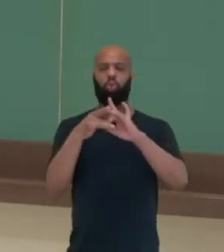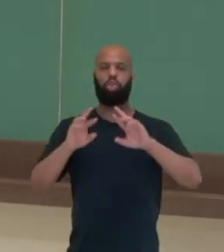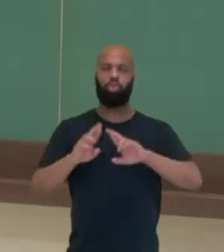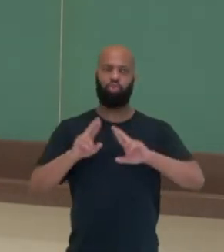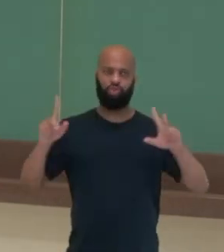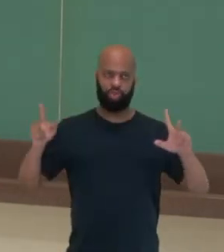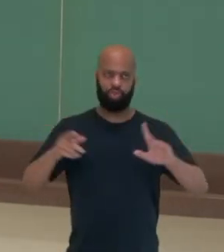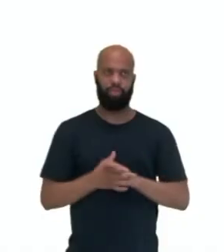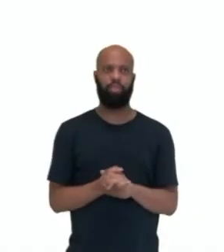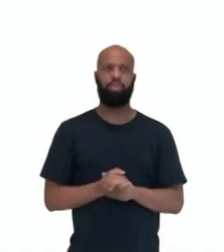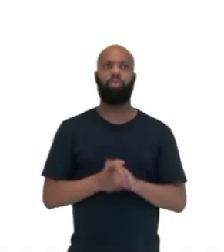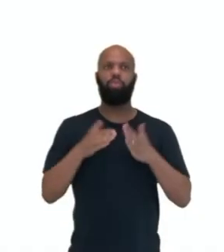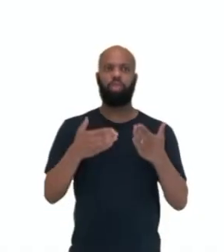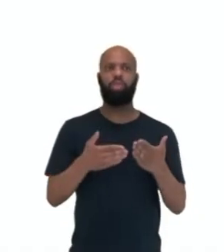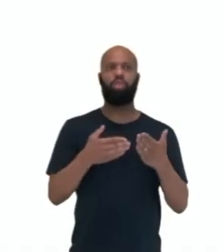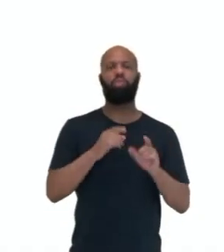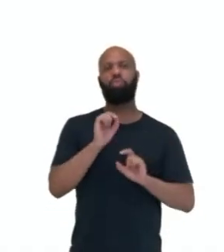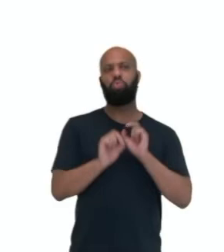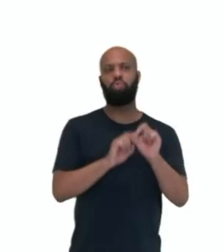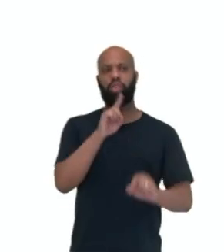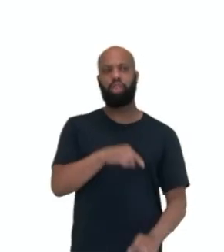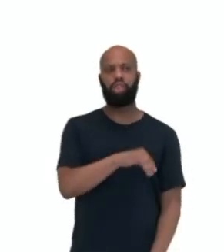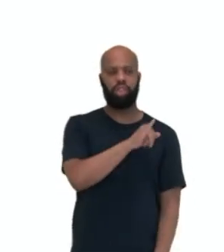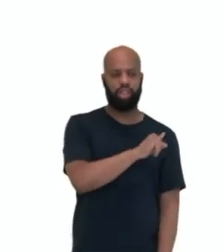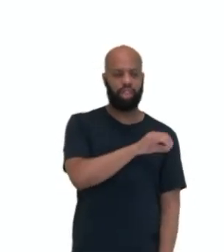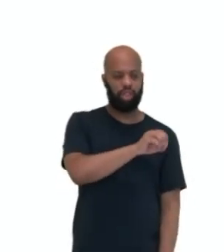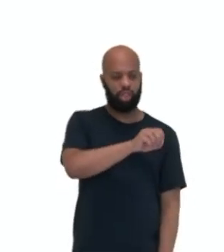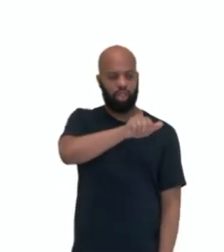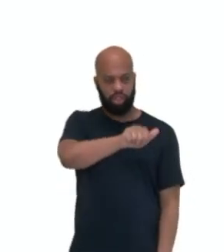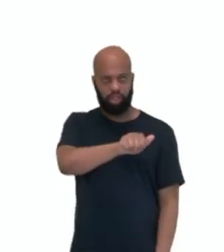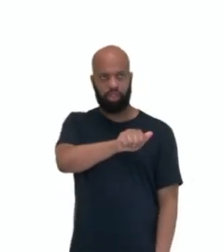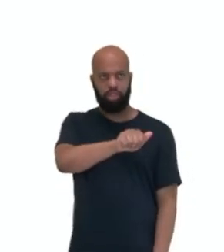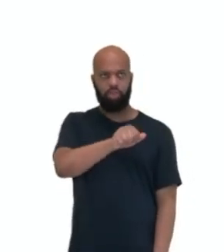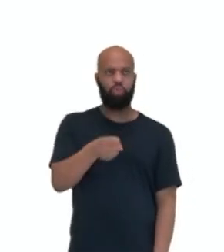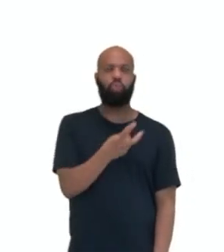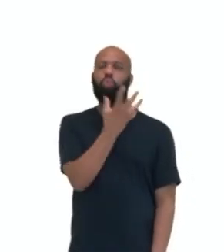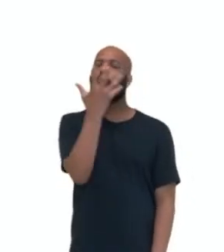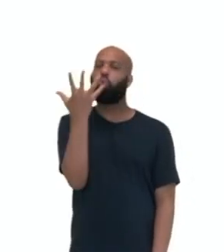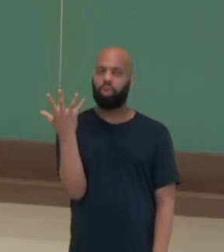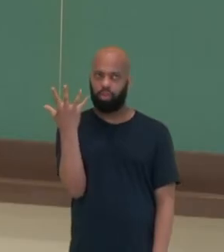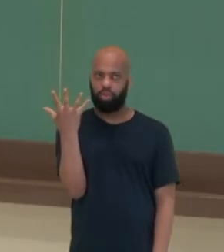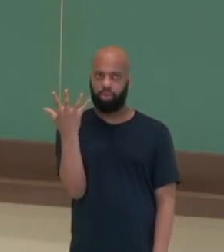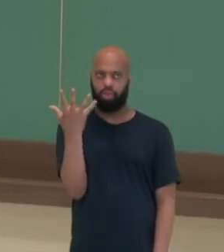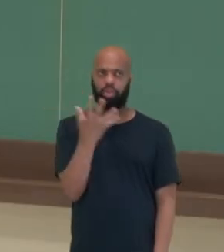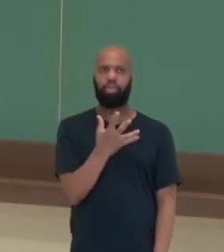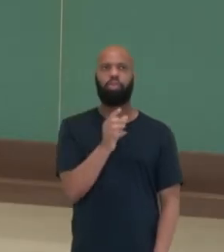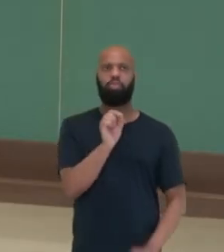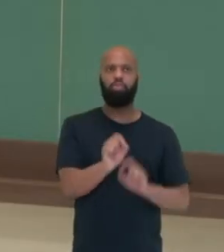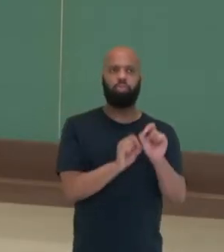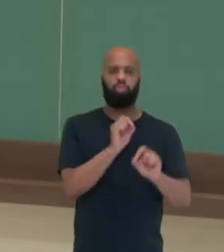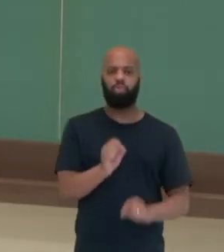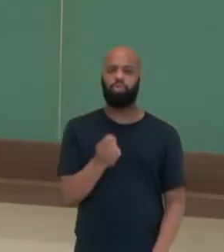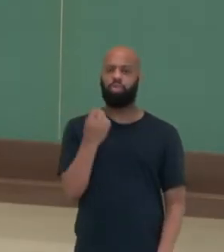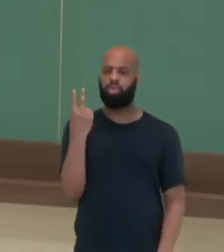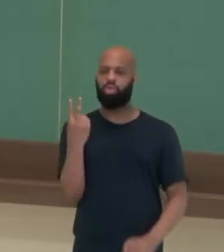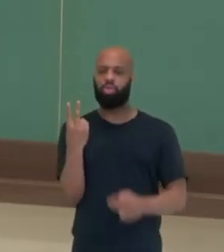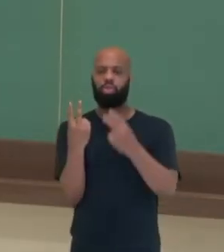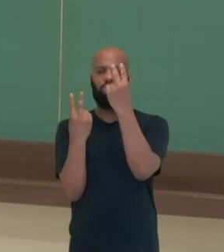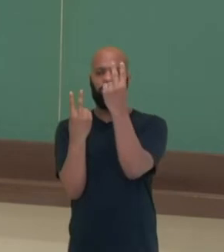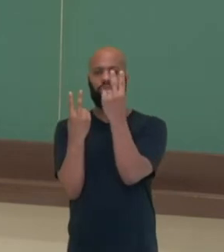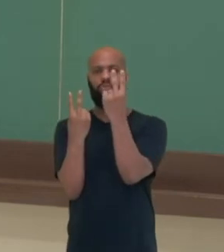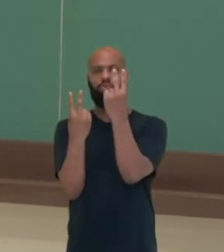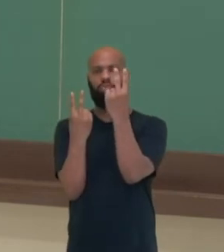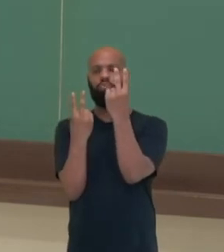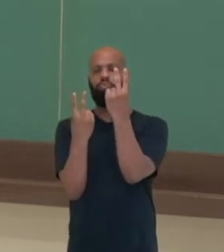E, professor, quanto, então, o cálculo da quantidade de isômeros oticamente ativo vai ser 2 elevado a 2?